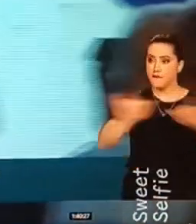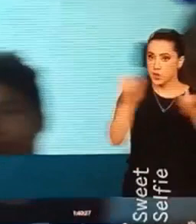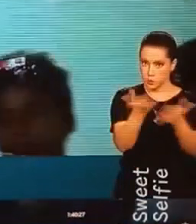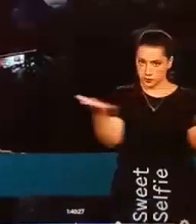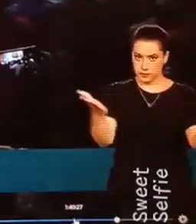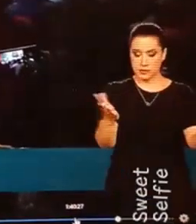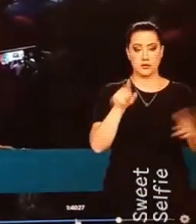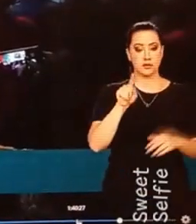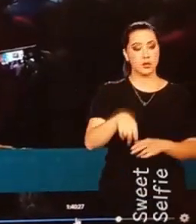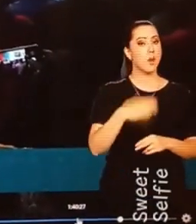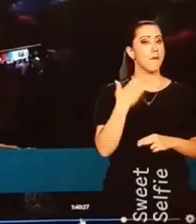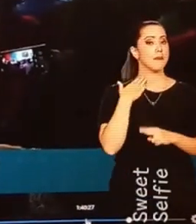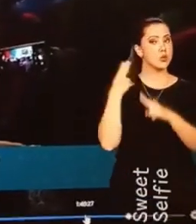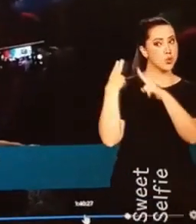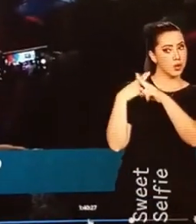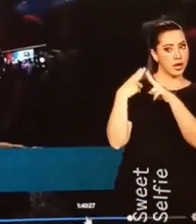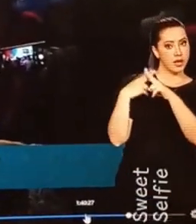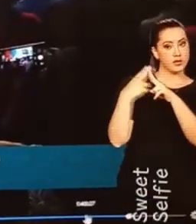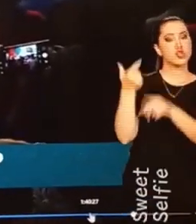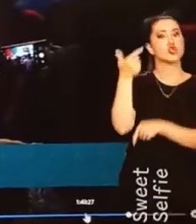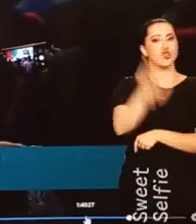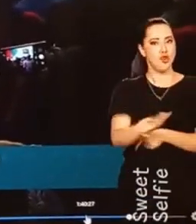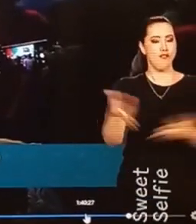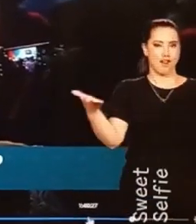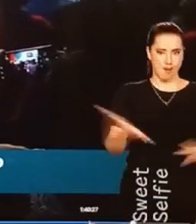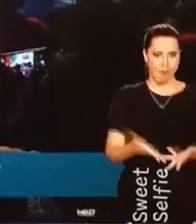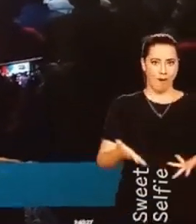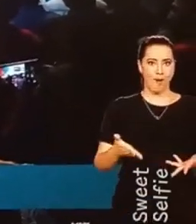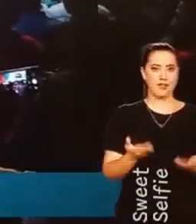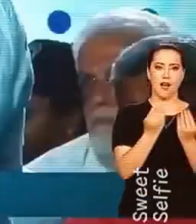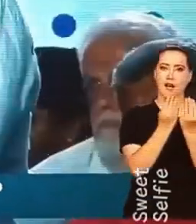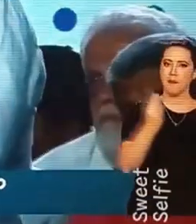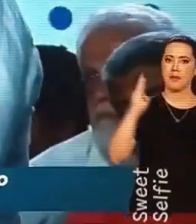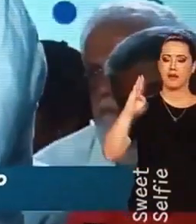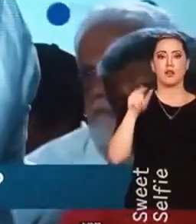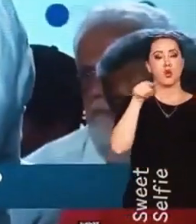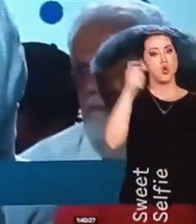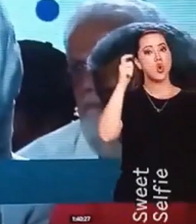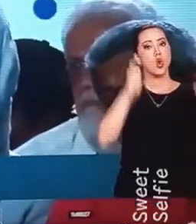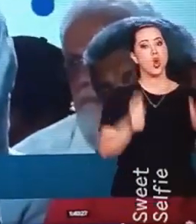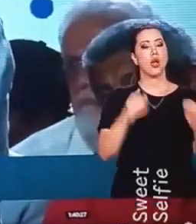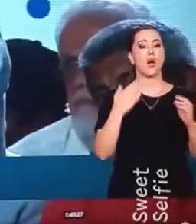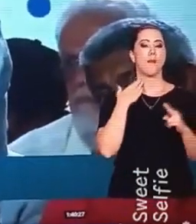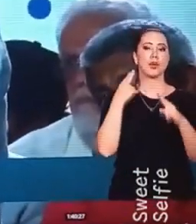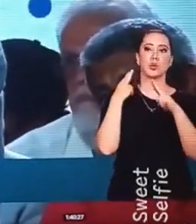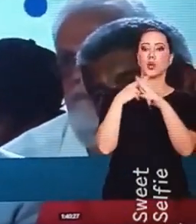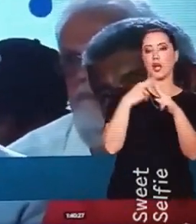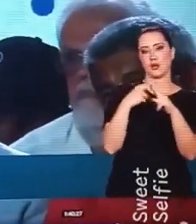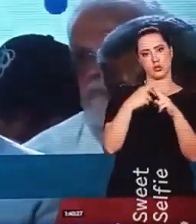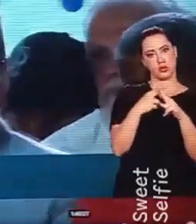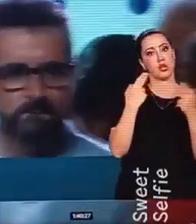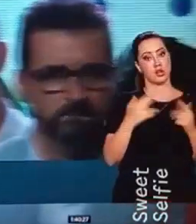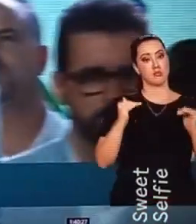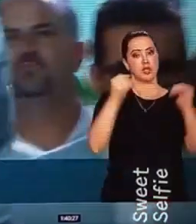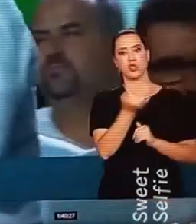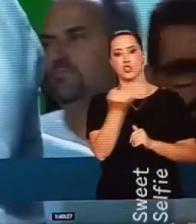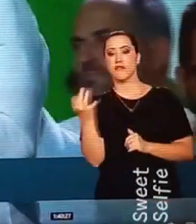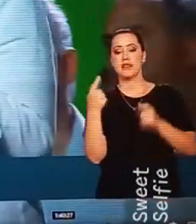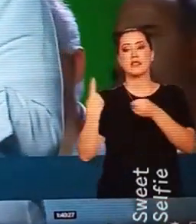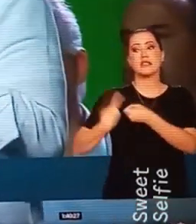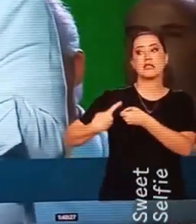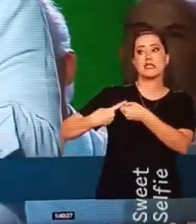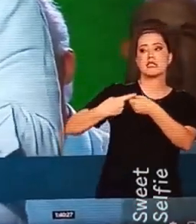Caixa Econômica voltou a abrir a superintendência da Caixa Econômica em várias cidades do Brasil.